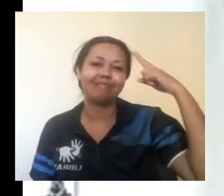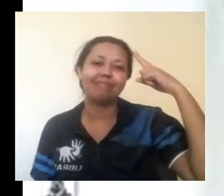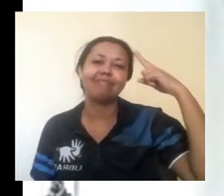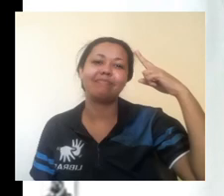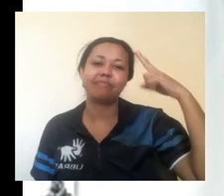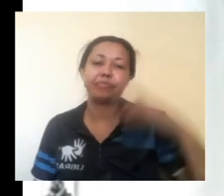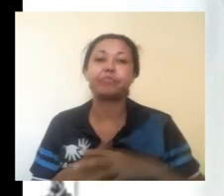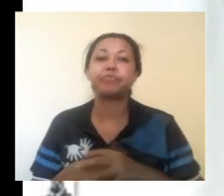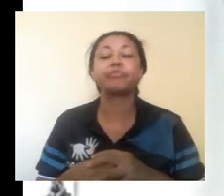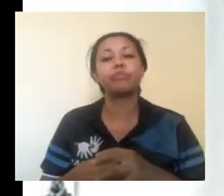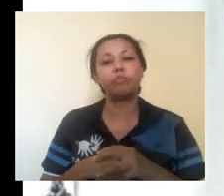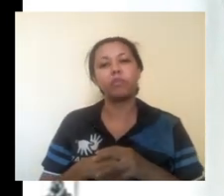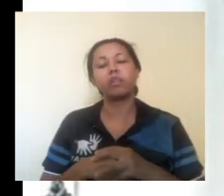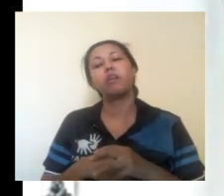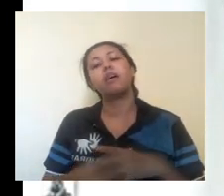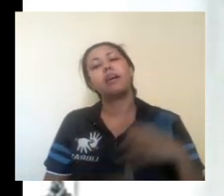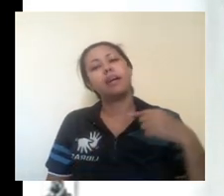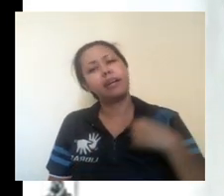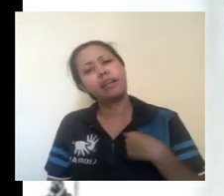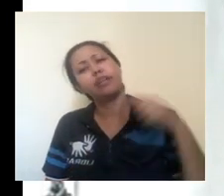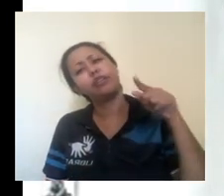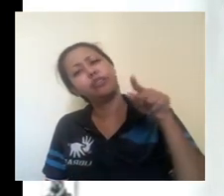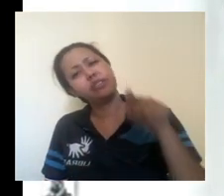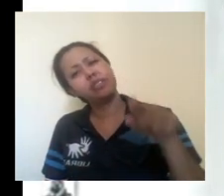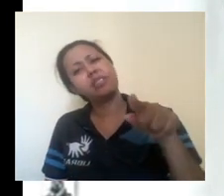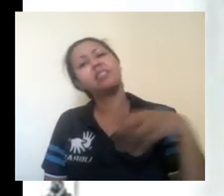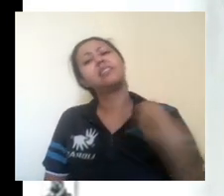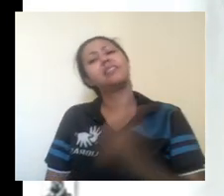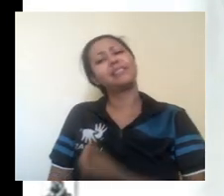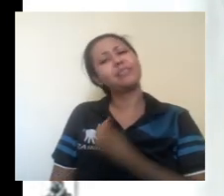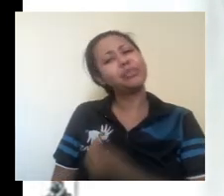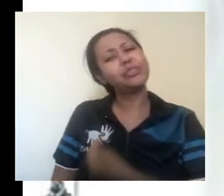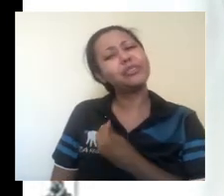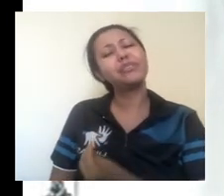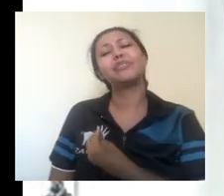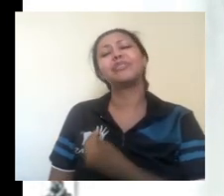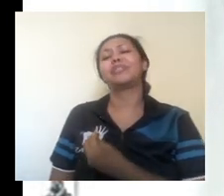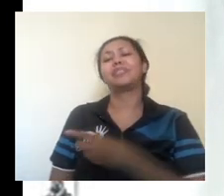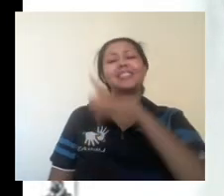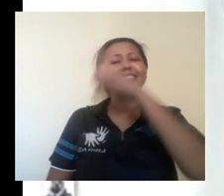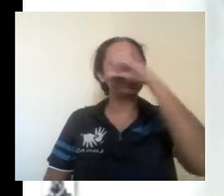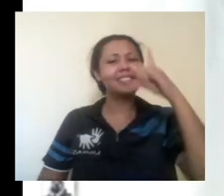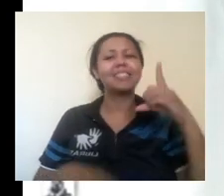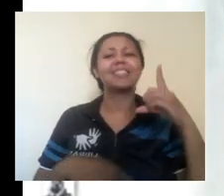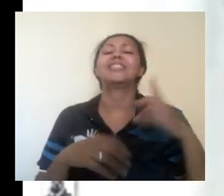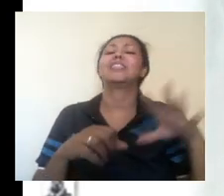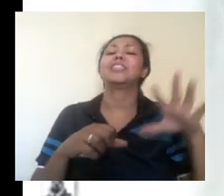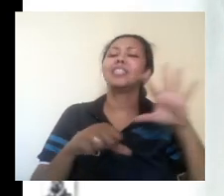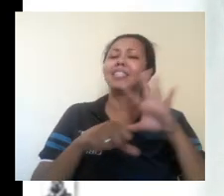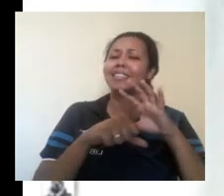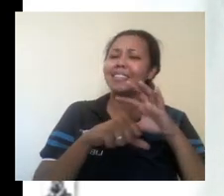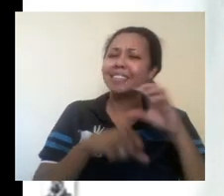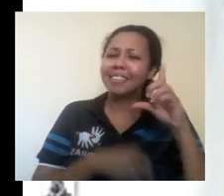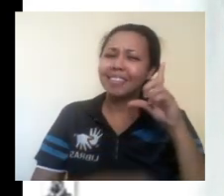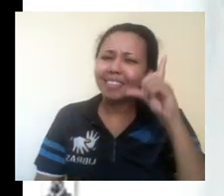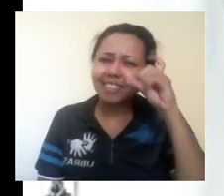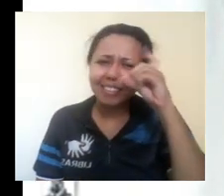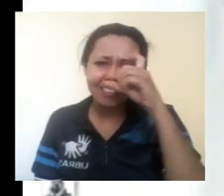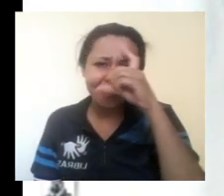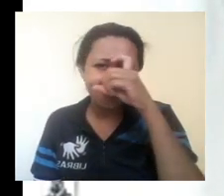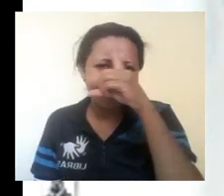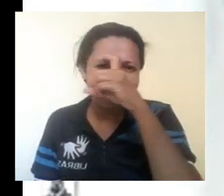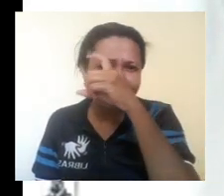nessa pandemia, nesse momento, diante de tudo que a gente já viveu da nossa história, porque é um desejo de Deus. Amém? Isso é um